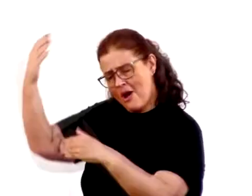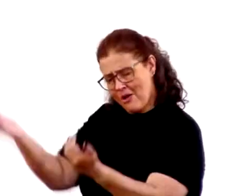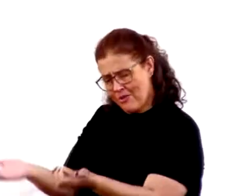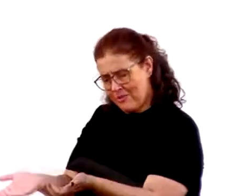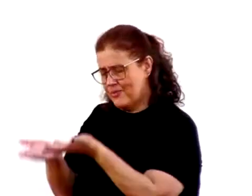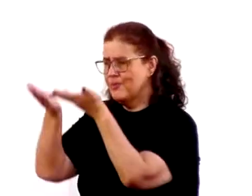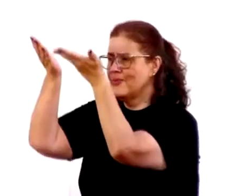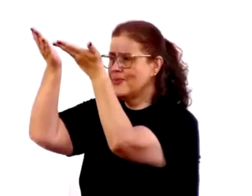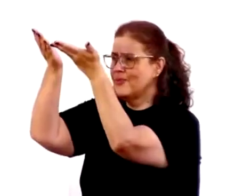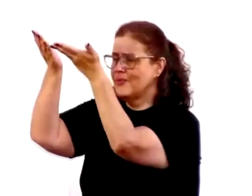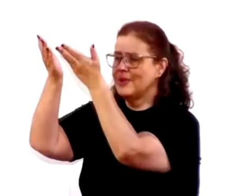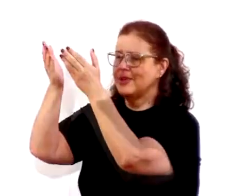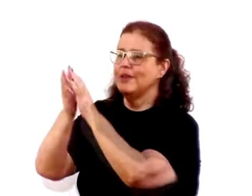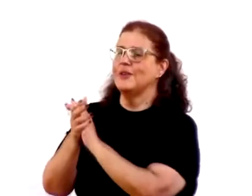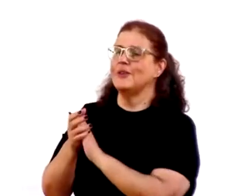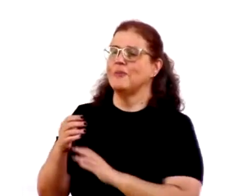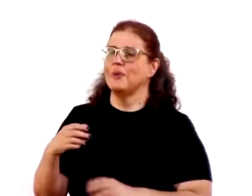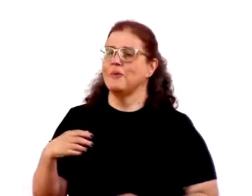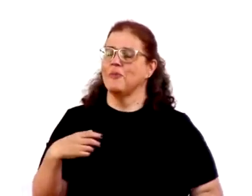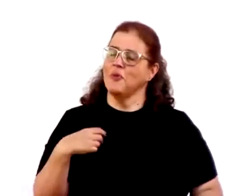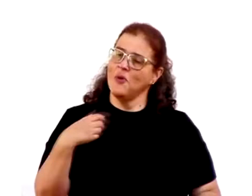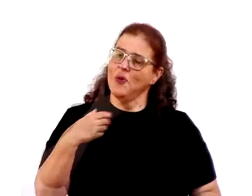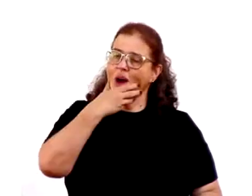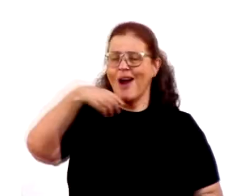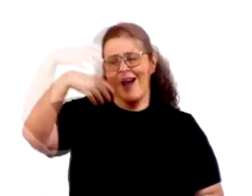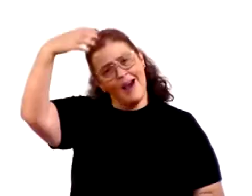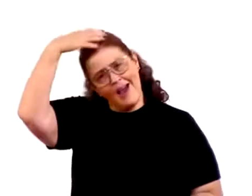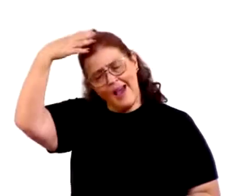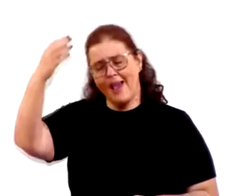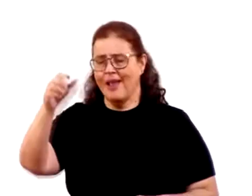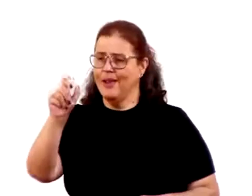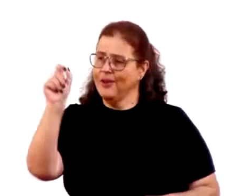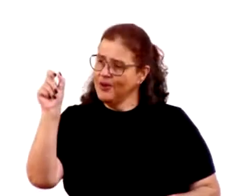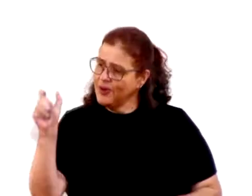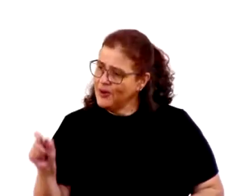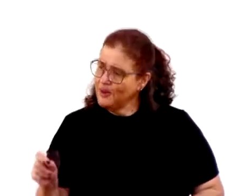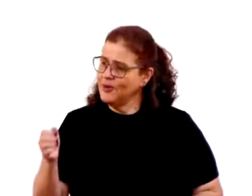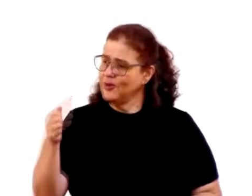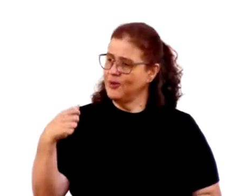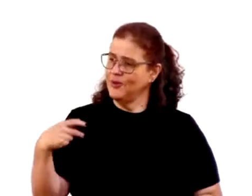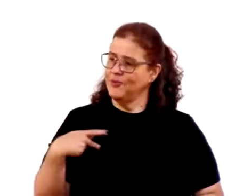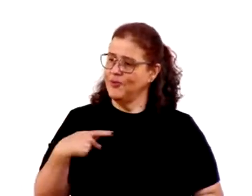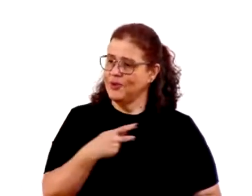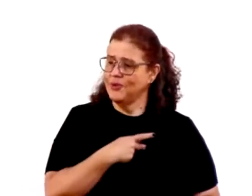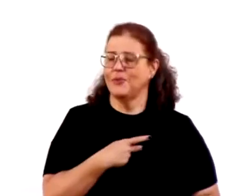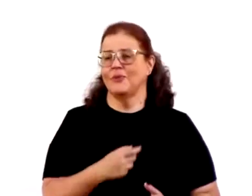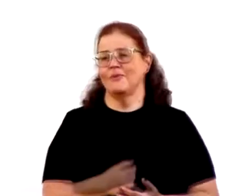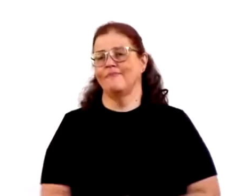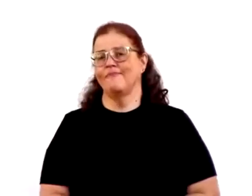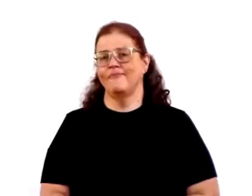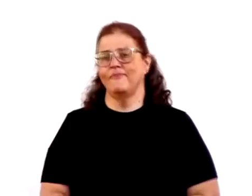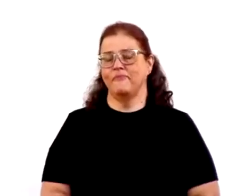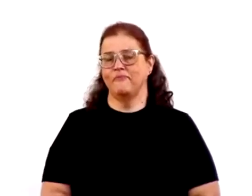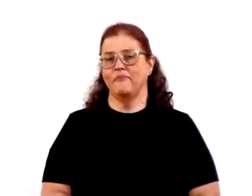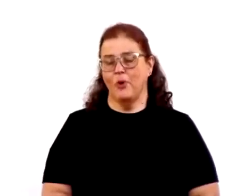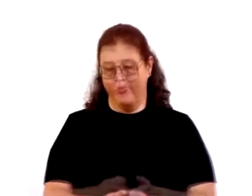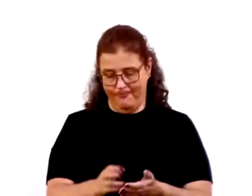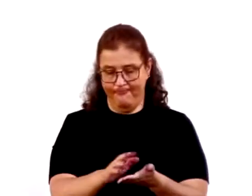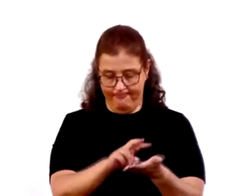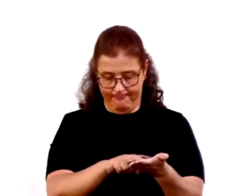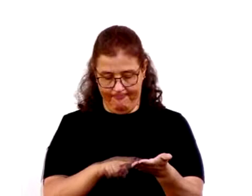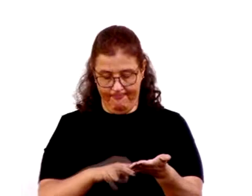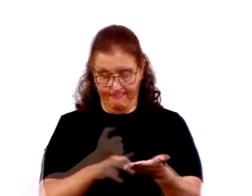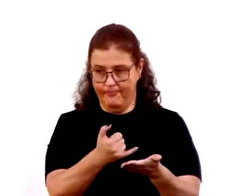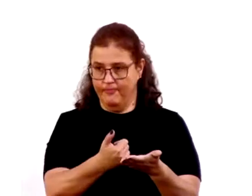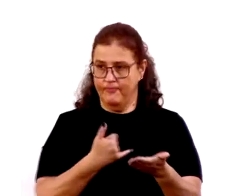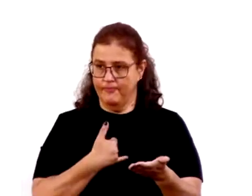ao Supremo Pastor. Então, o Salmo 24 é a base da nossa meditação. Está escrito assim, vou